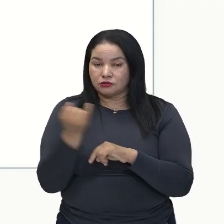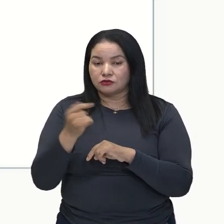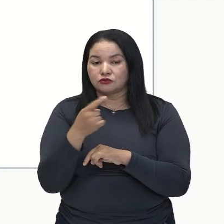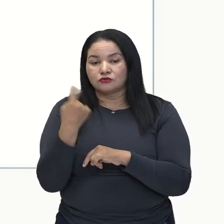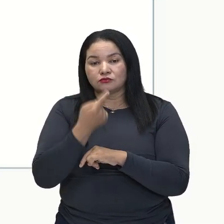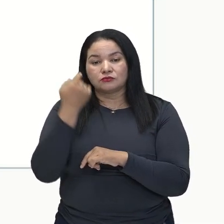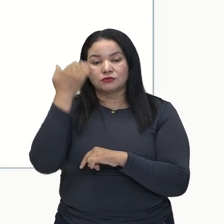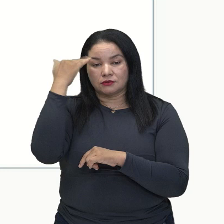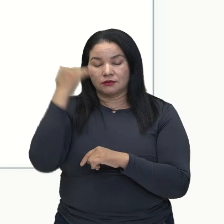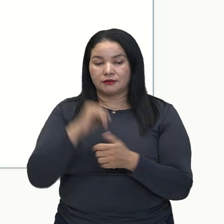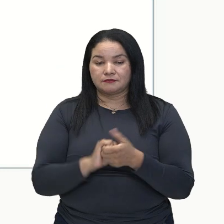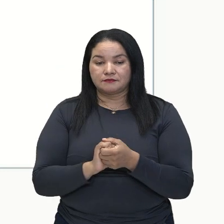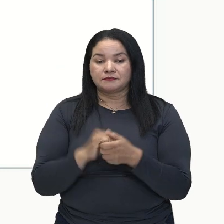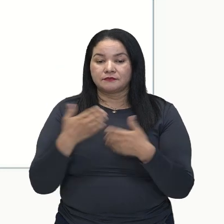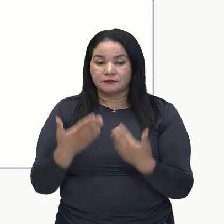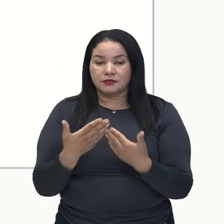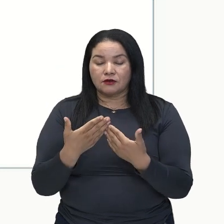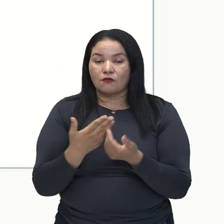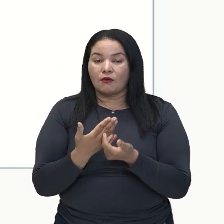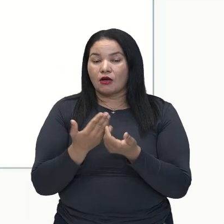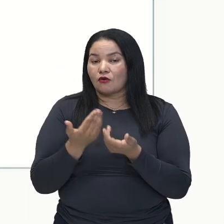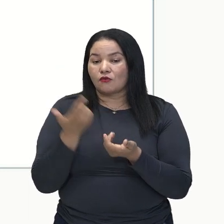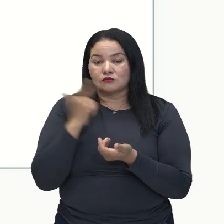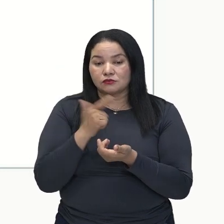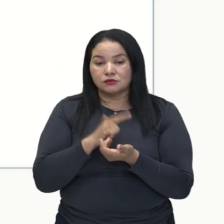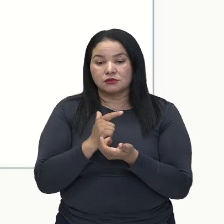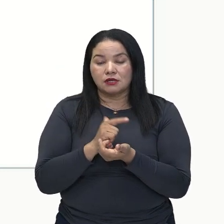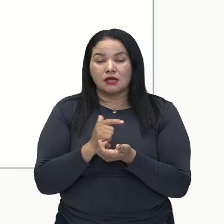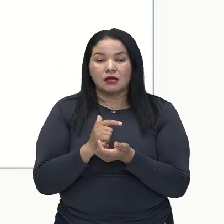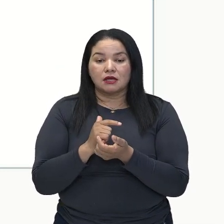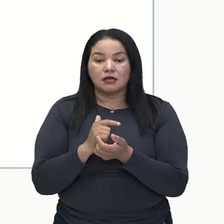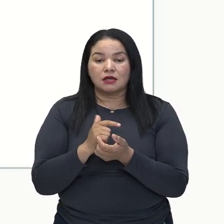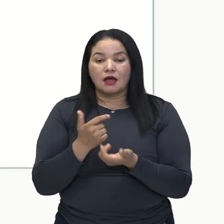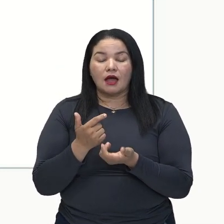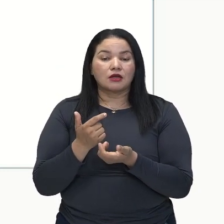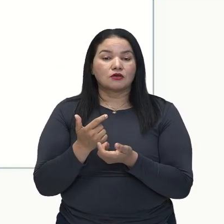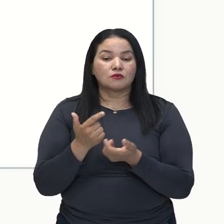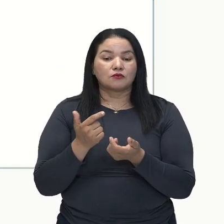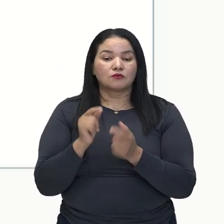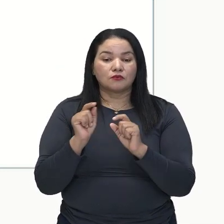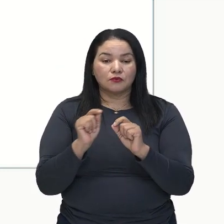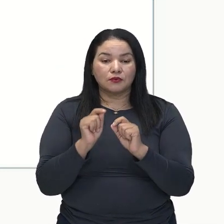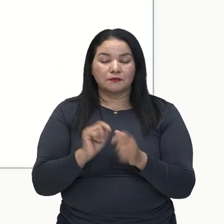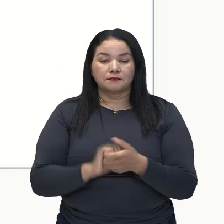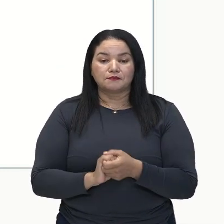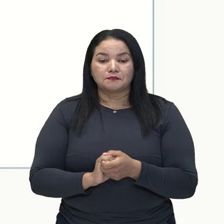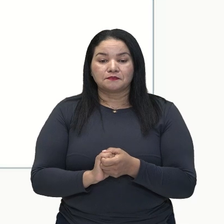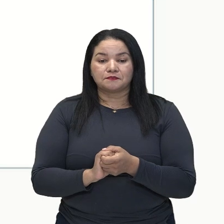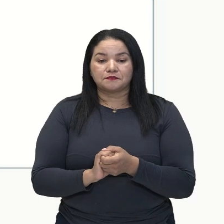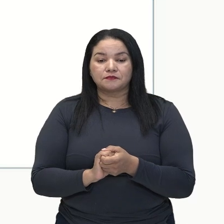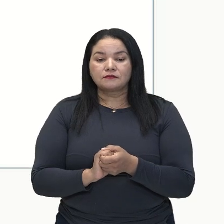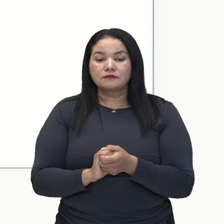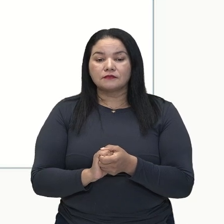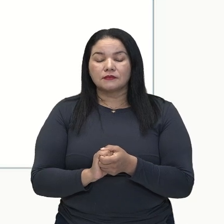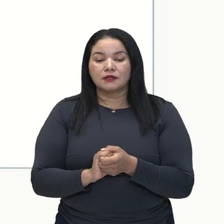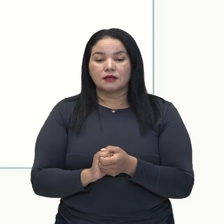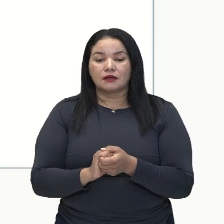seja alcançado com uma competência ímpar, então olha só, eu estou dizendo aqui que isso aqui é